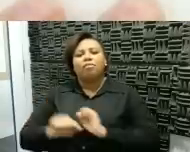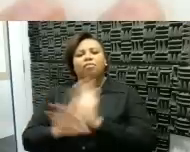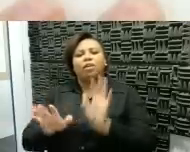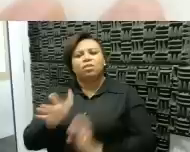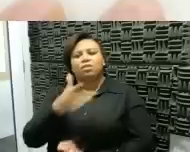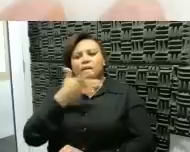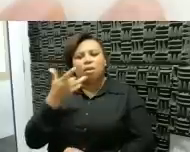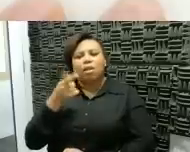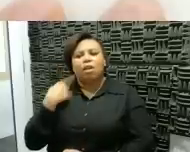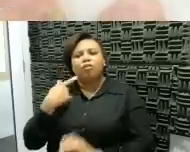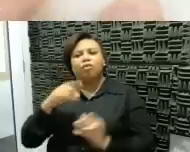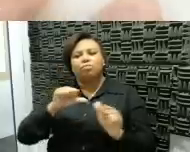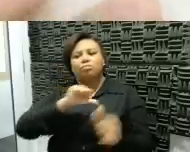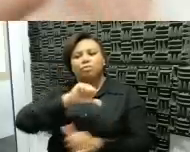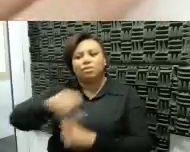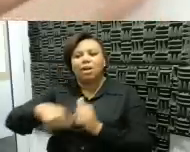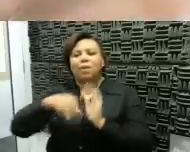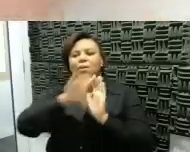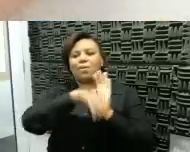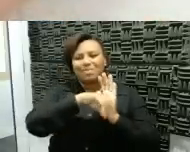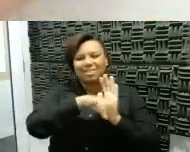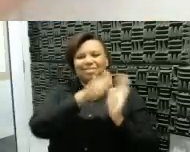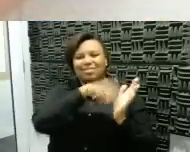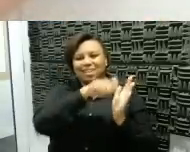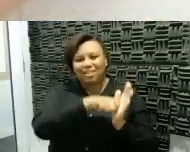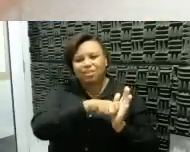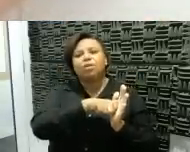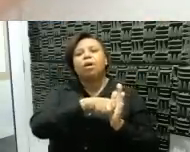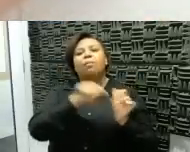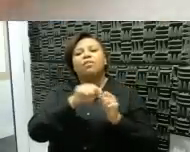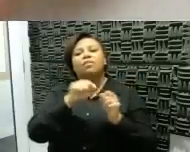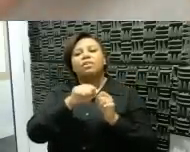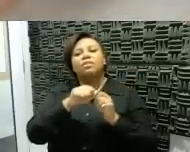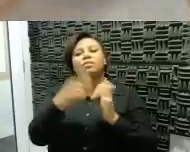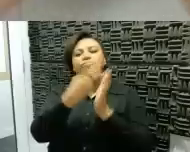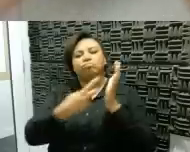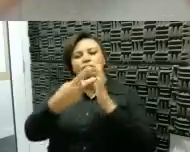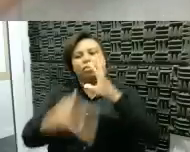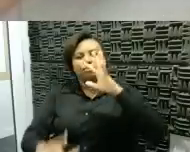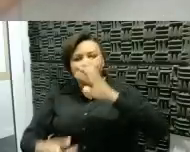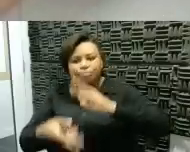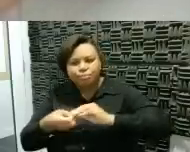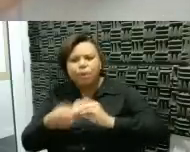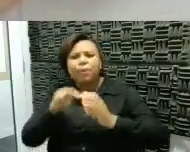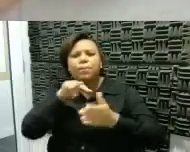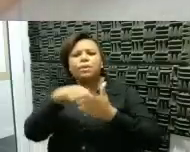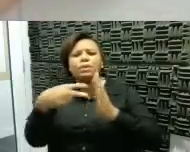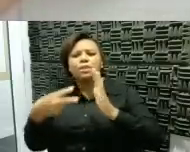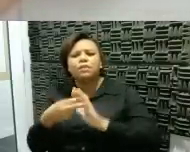escrito pra gente fazer um breve esqueminha O que é deficiência então bom primeiro